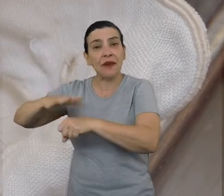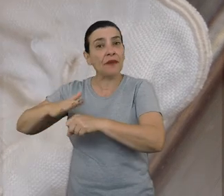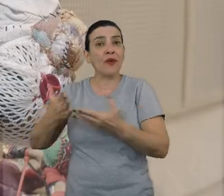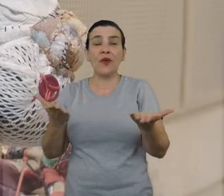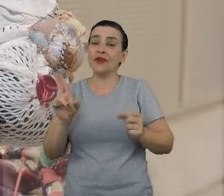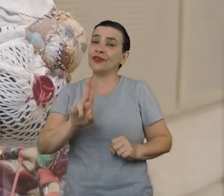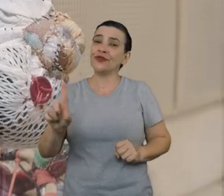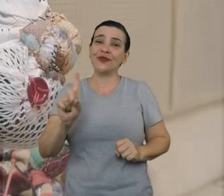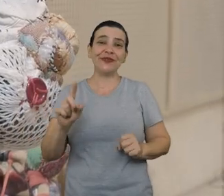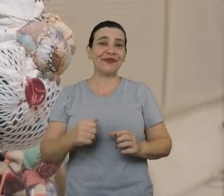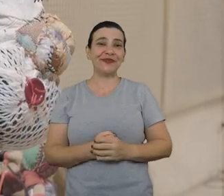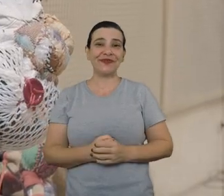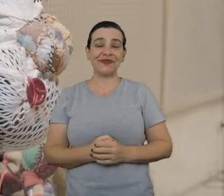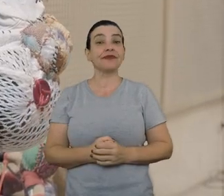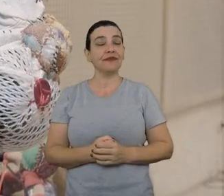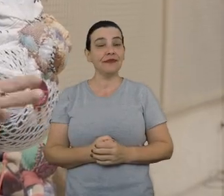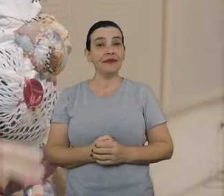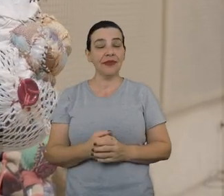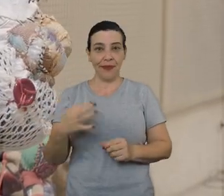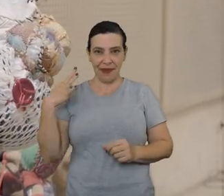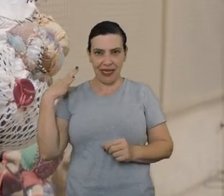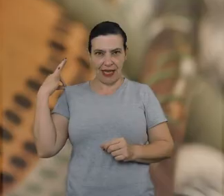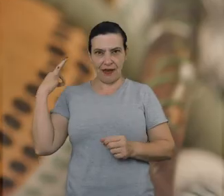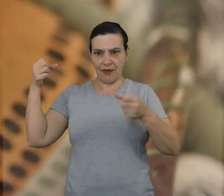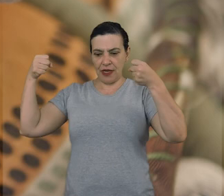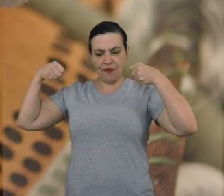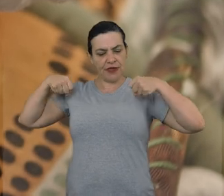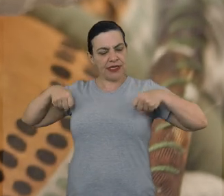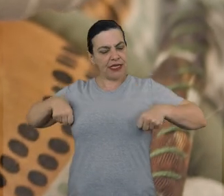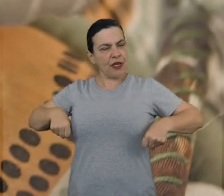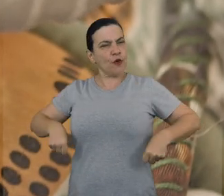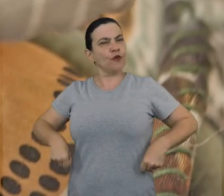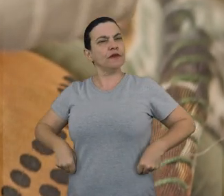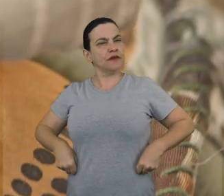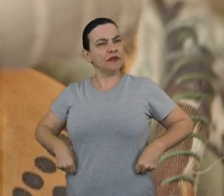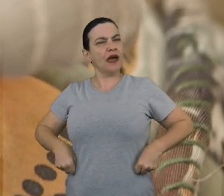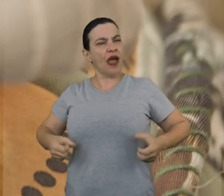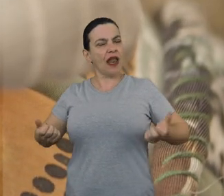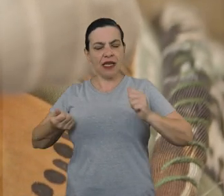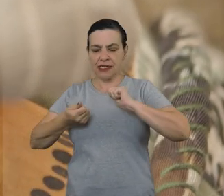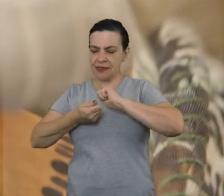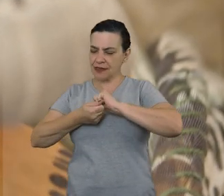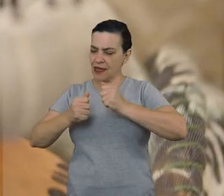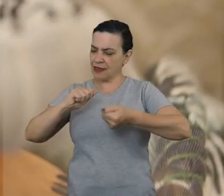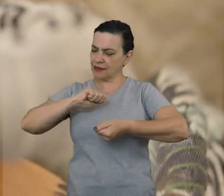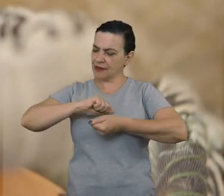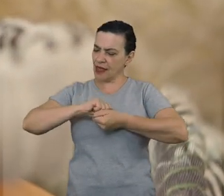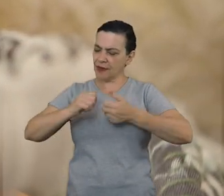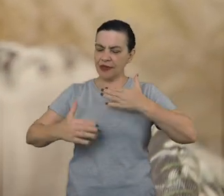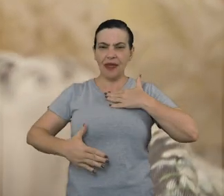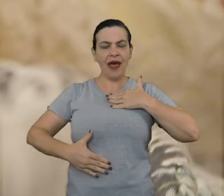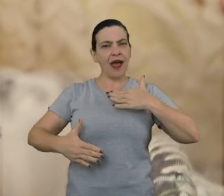Porque a roupa, depois que você usa, ela toma a forma do seu corpo. Então, ela guarda uma memória ali dentro do